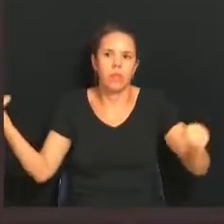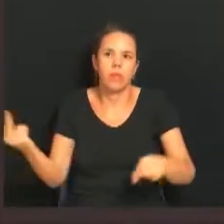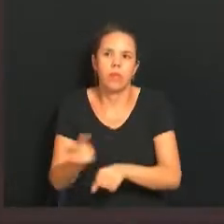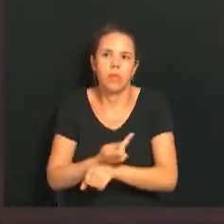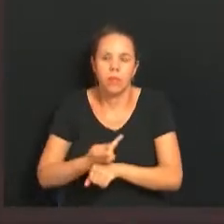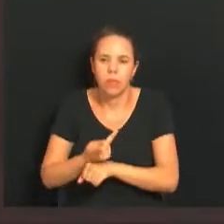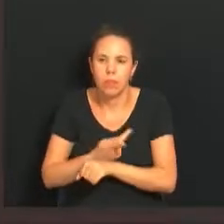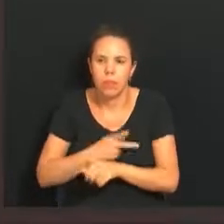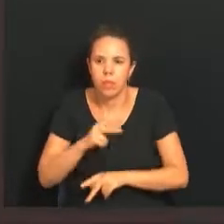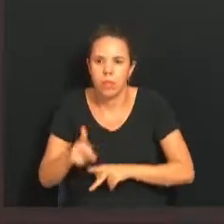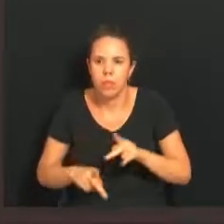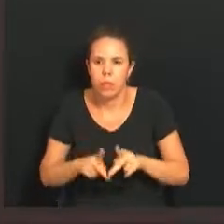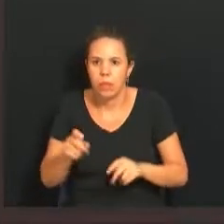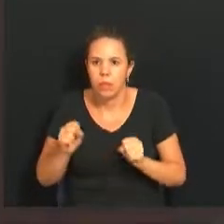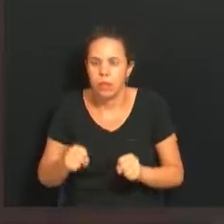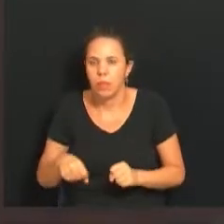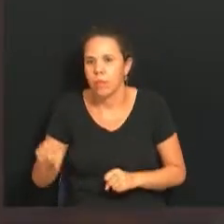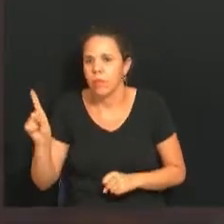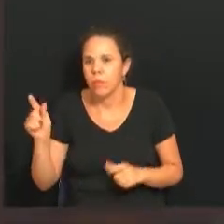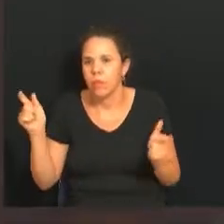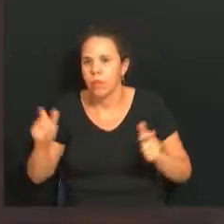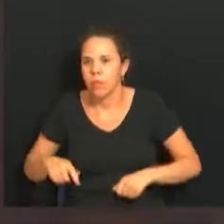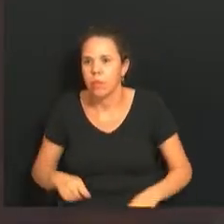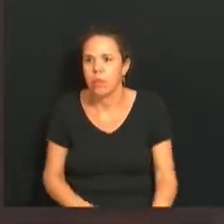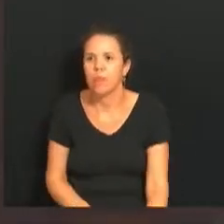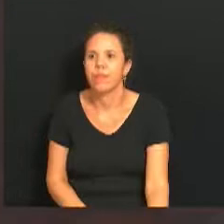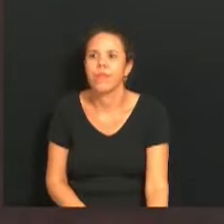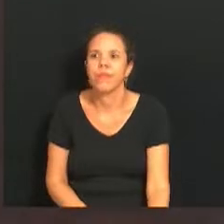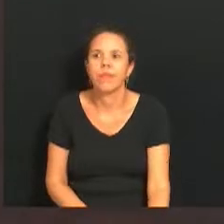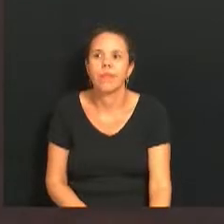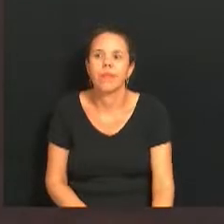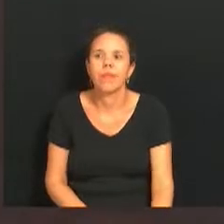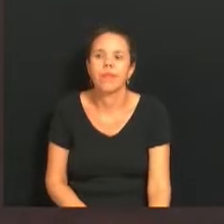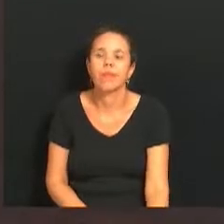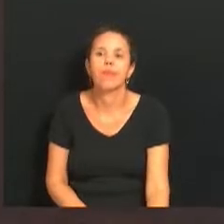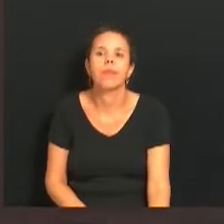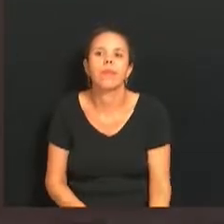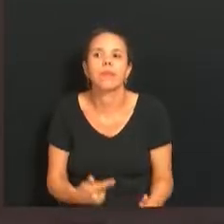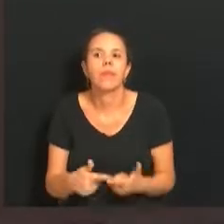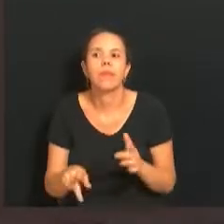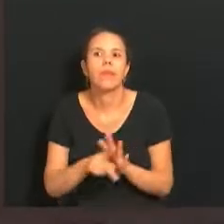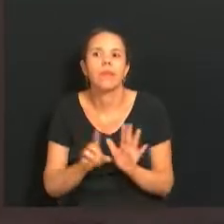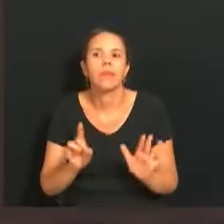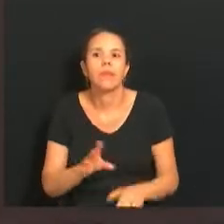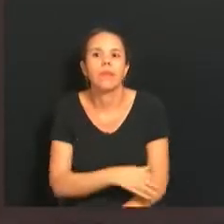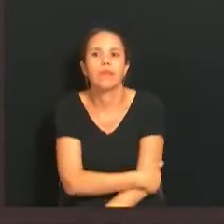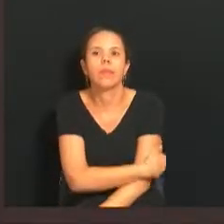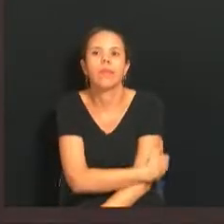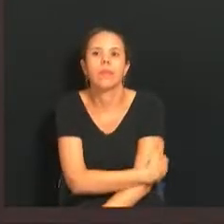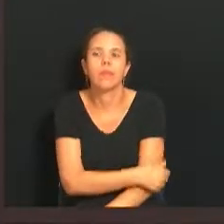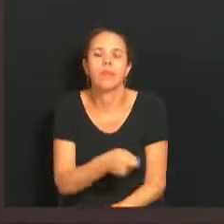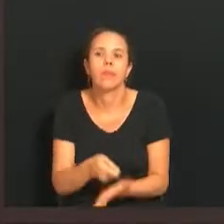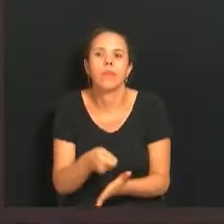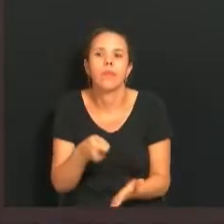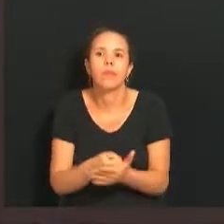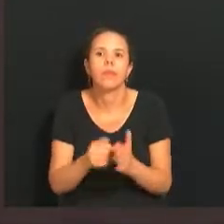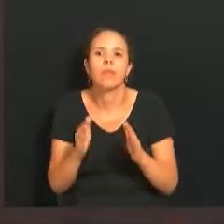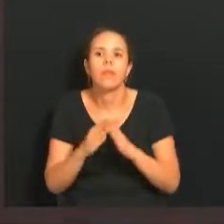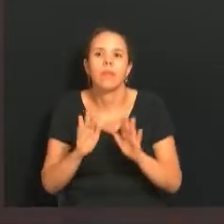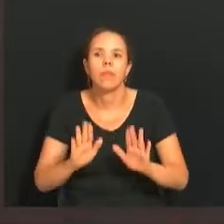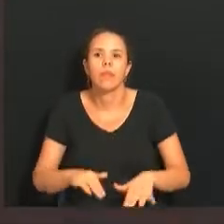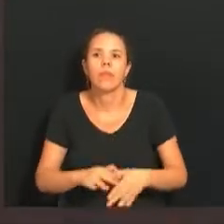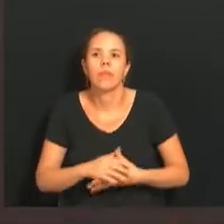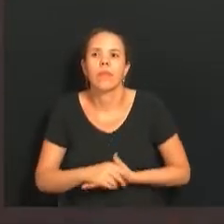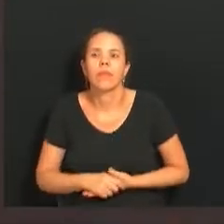quer dizer, a gente vai aonde está a fome, você entendeu? Não tem aquela exclusividade que tem que ser o morador do Teixeira, você